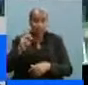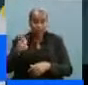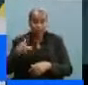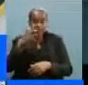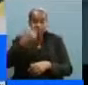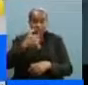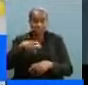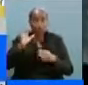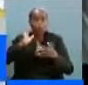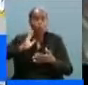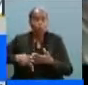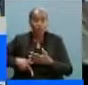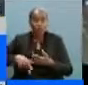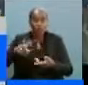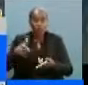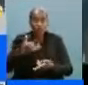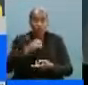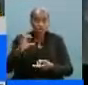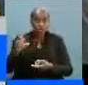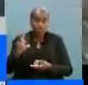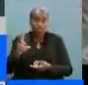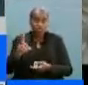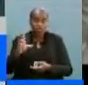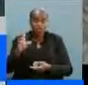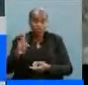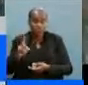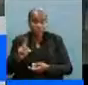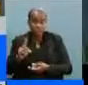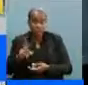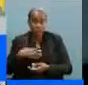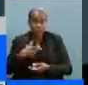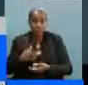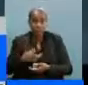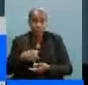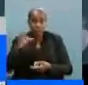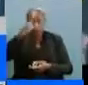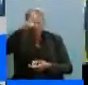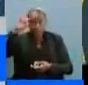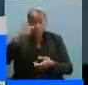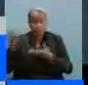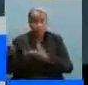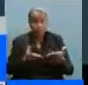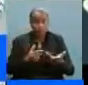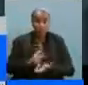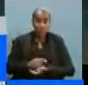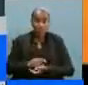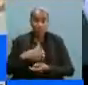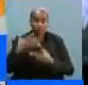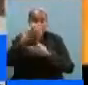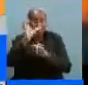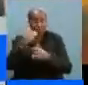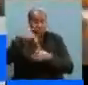é última das quais em 2010 já em 2007 perdão o egito vai receber a organização da taça das nações africanas